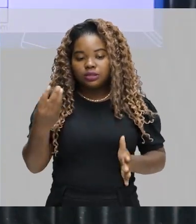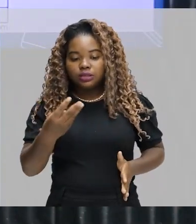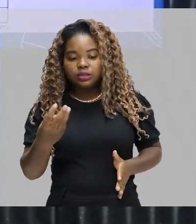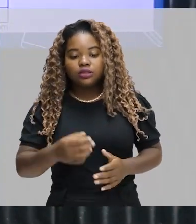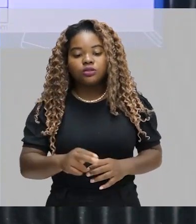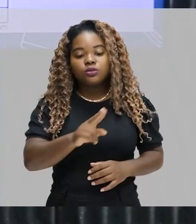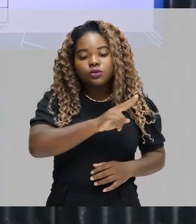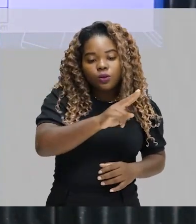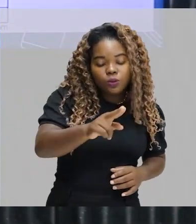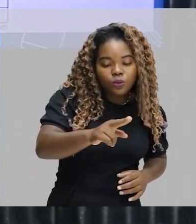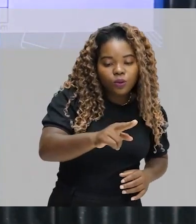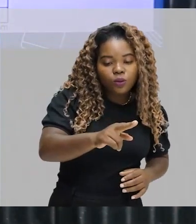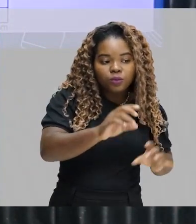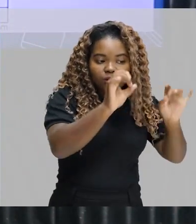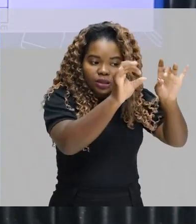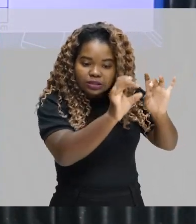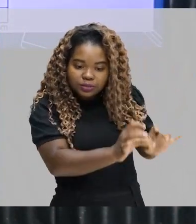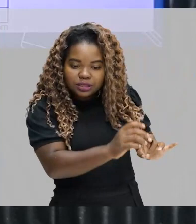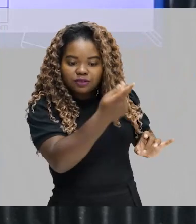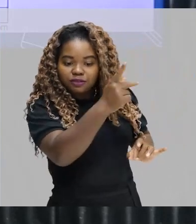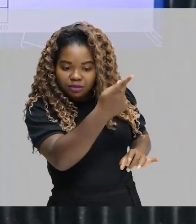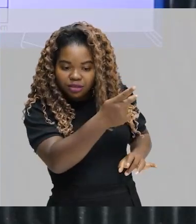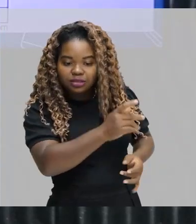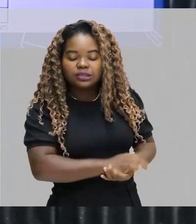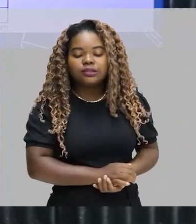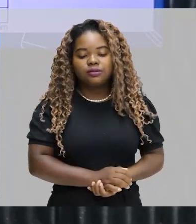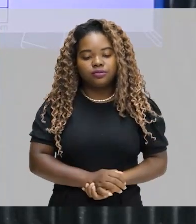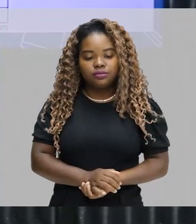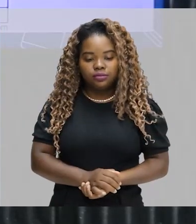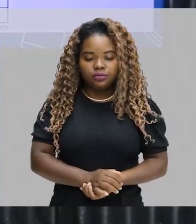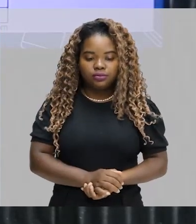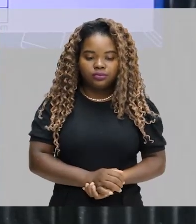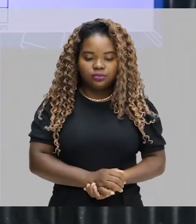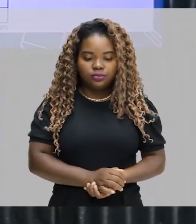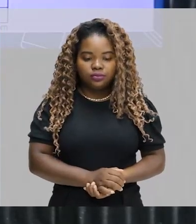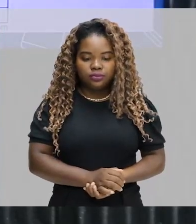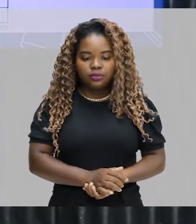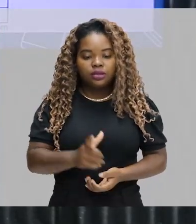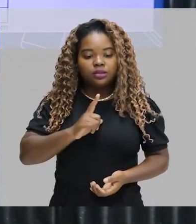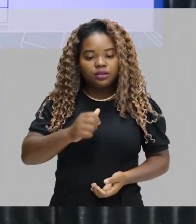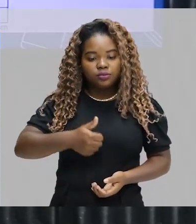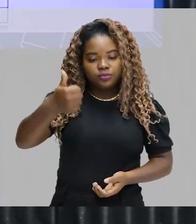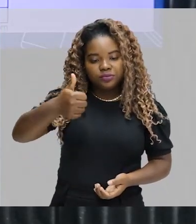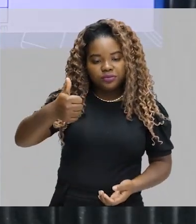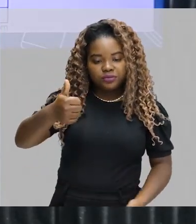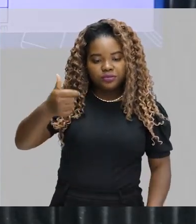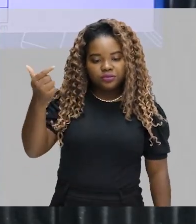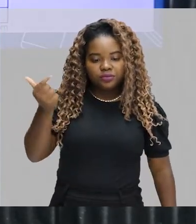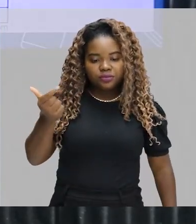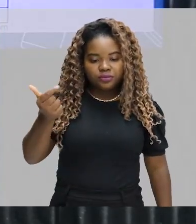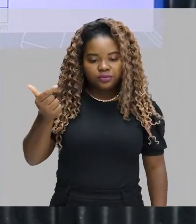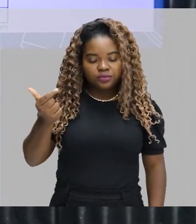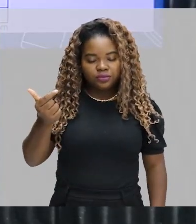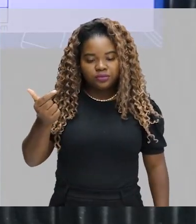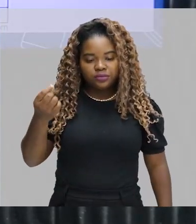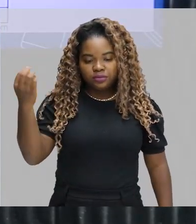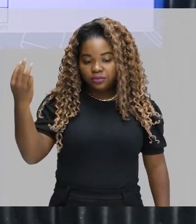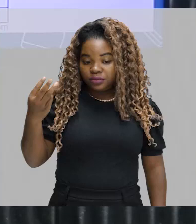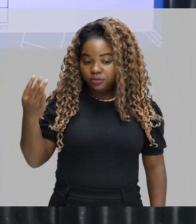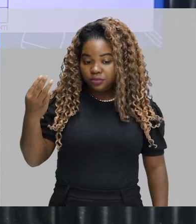uma palavra específica para identificar algo. First, primeiro. Second,